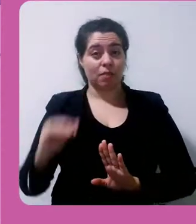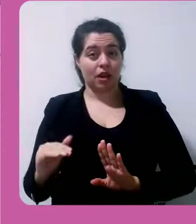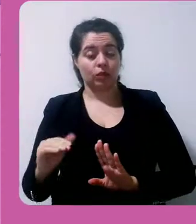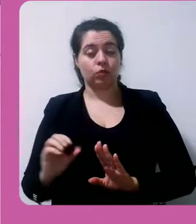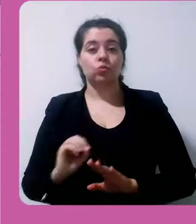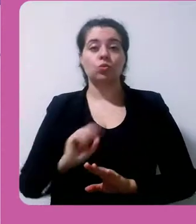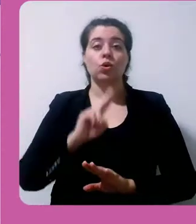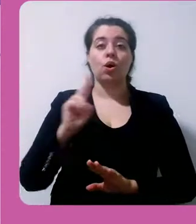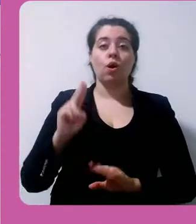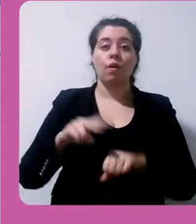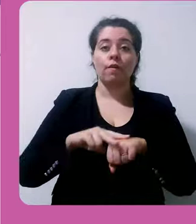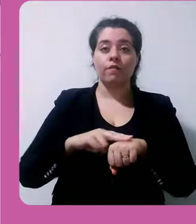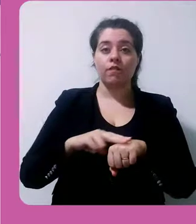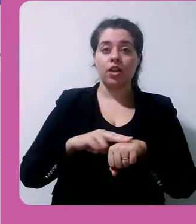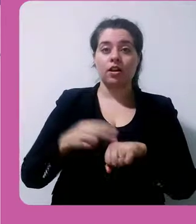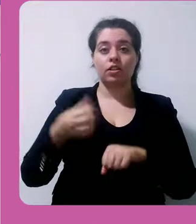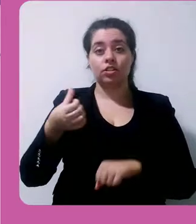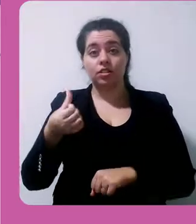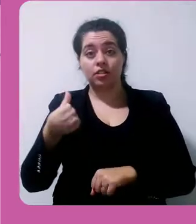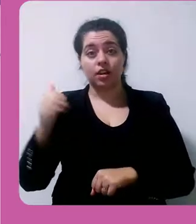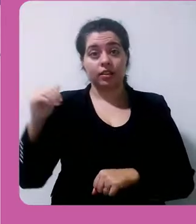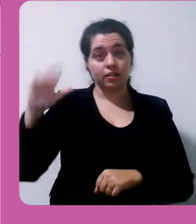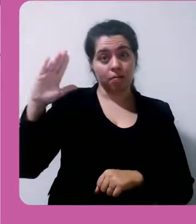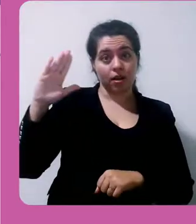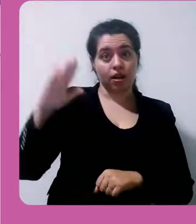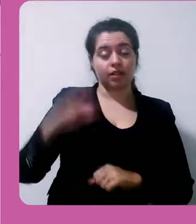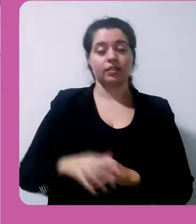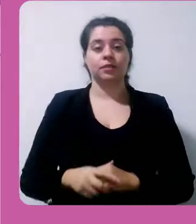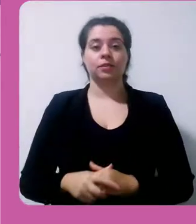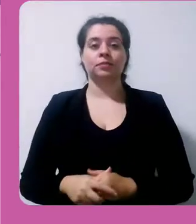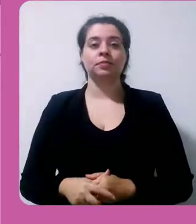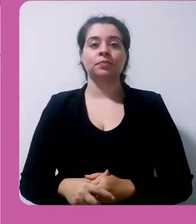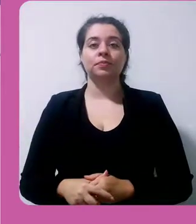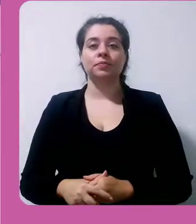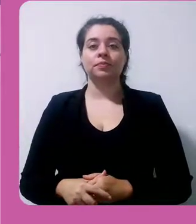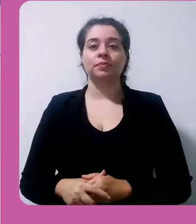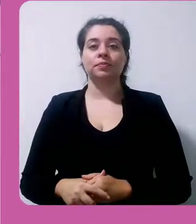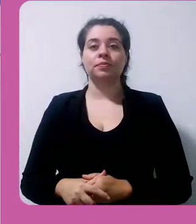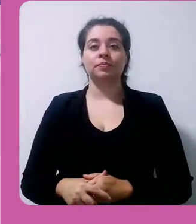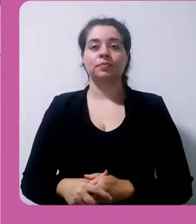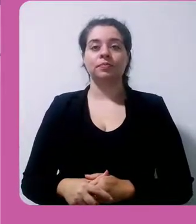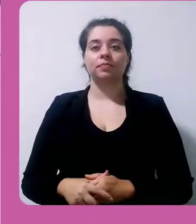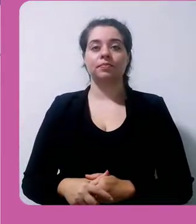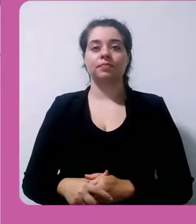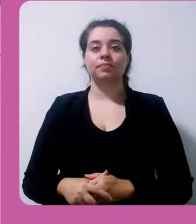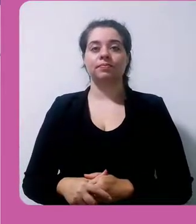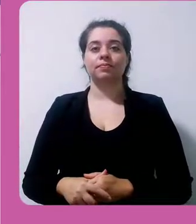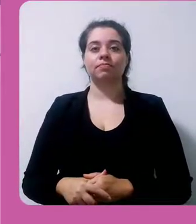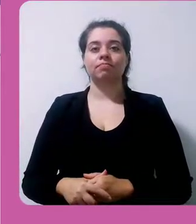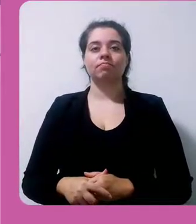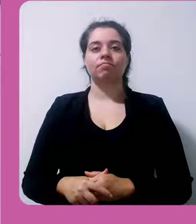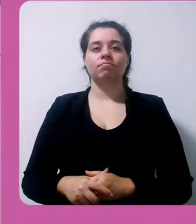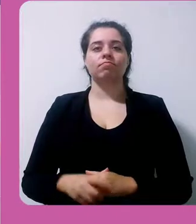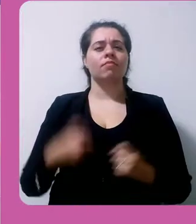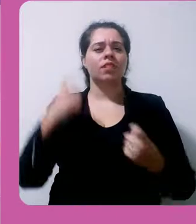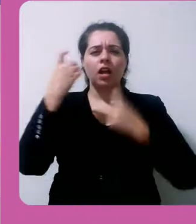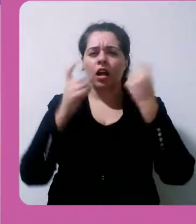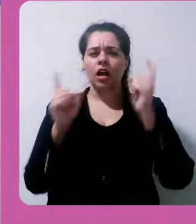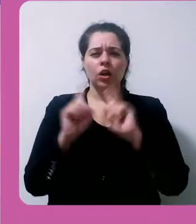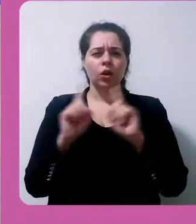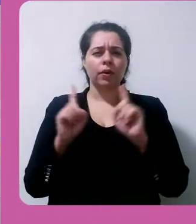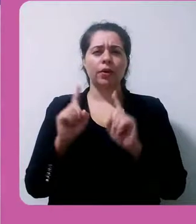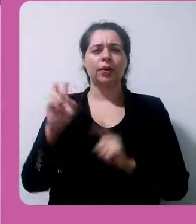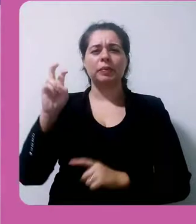que 6, ou em verde, caso elas sejam maiores ou iguais a 6. E não se preocupe